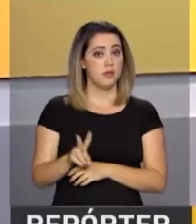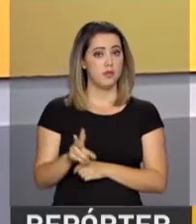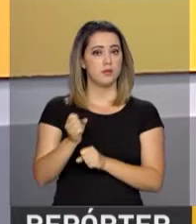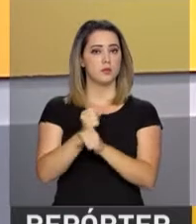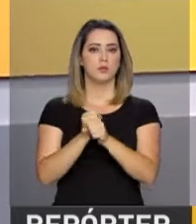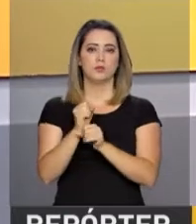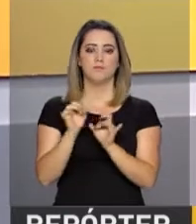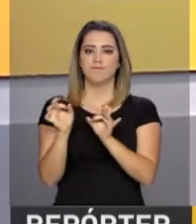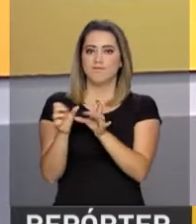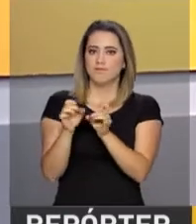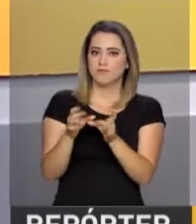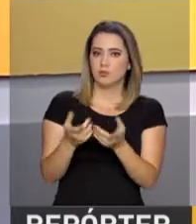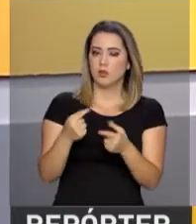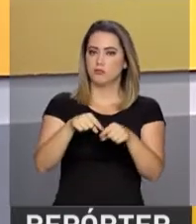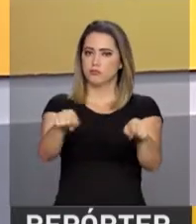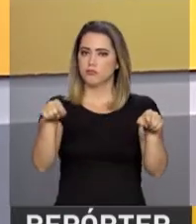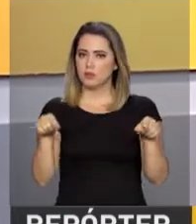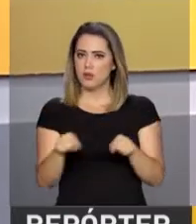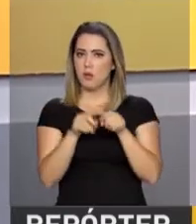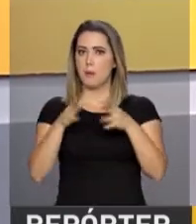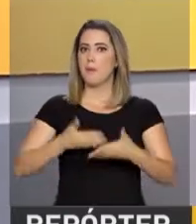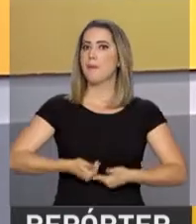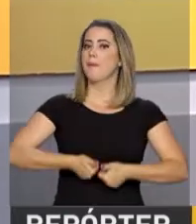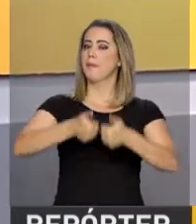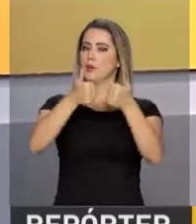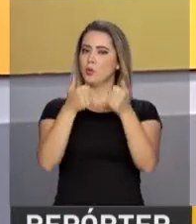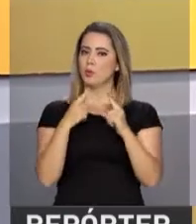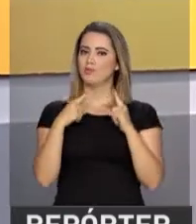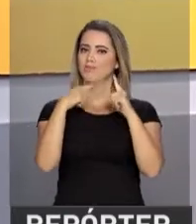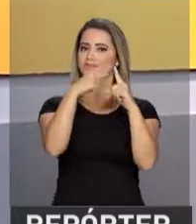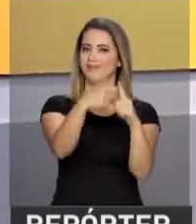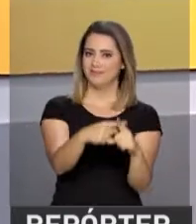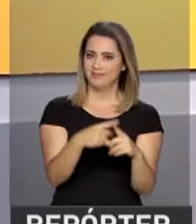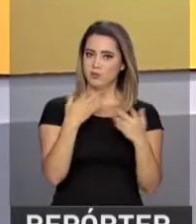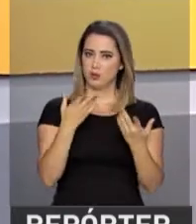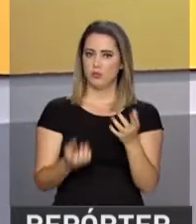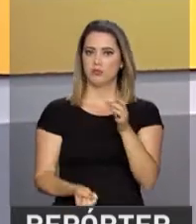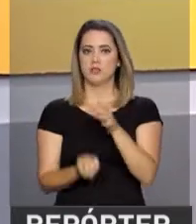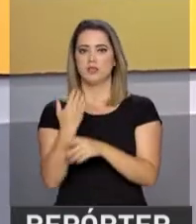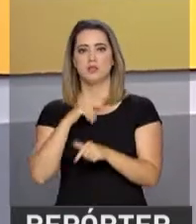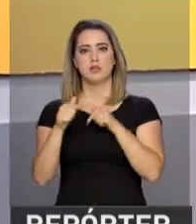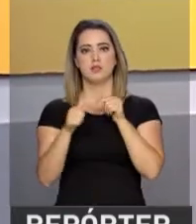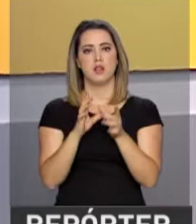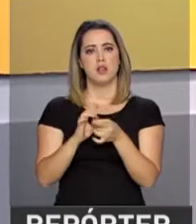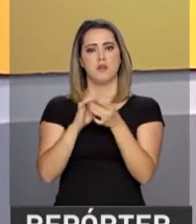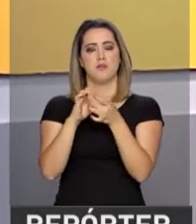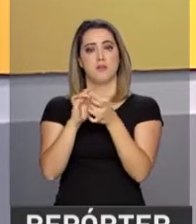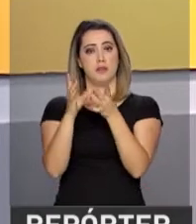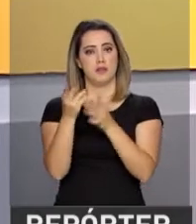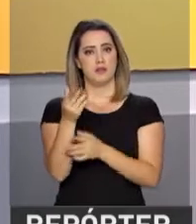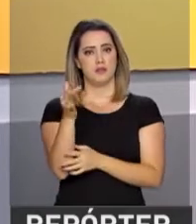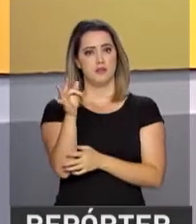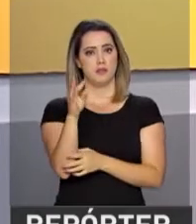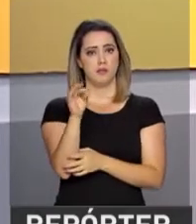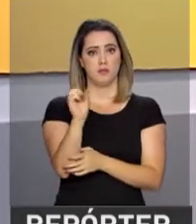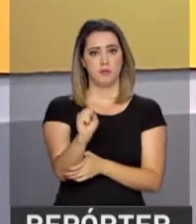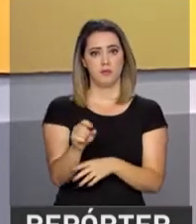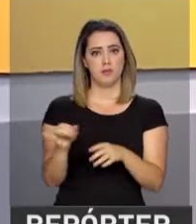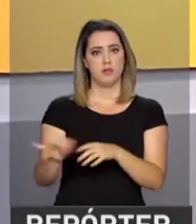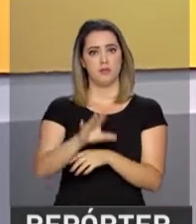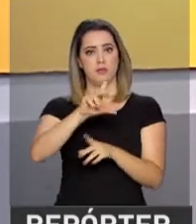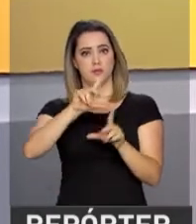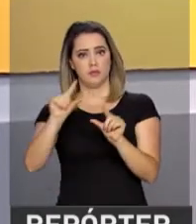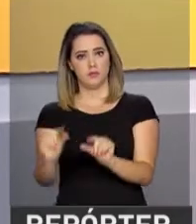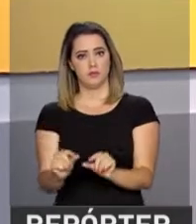as vendas do comércio varejista têm resultado positivo. O aumento do emprego, a liberação do FGTS e a inflação baixa foram alguns